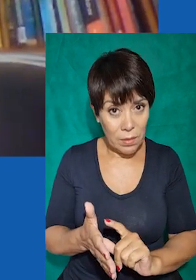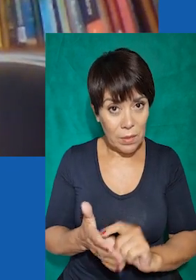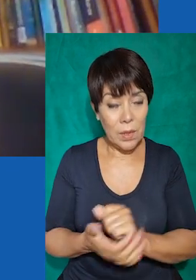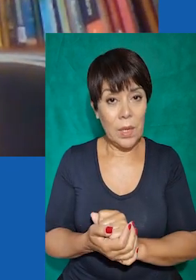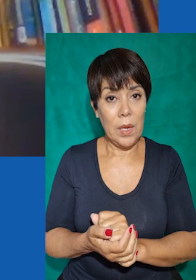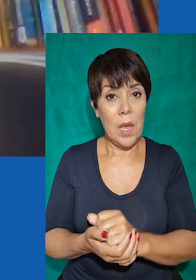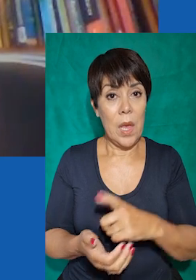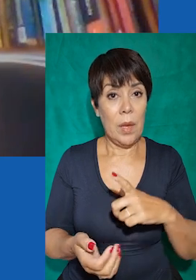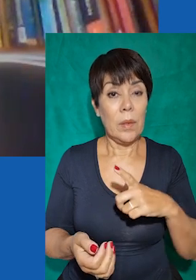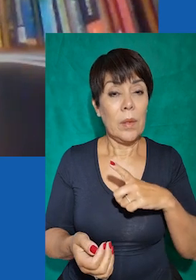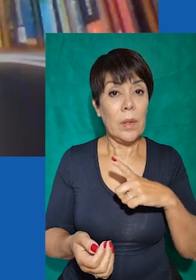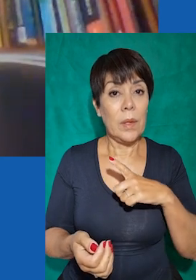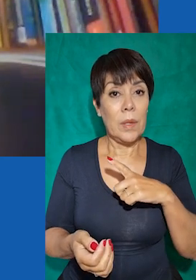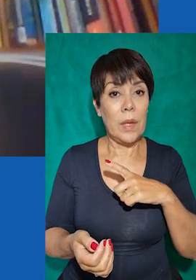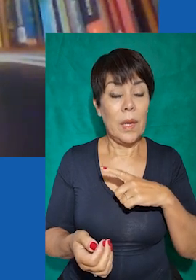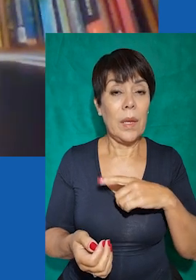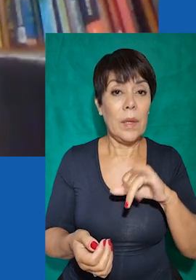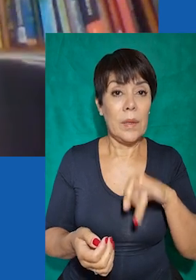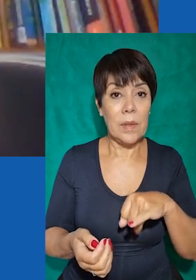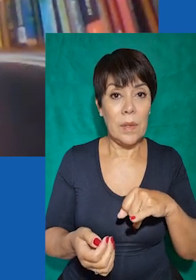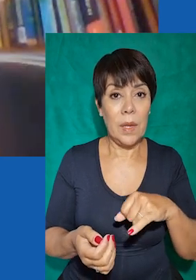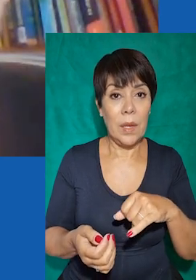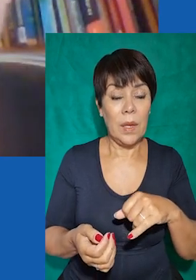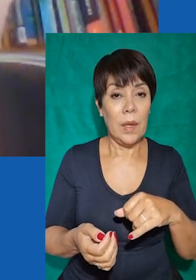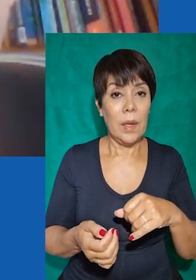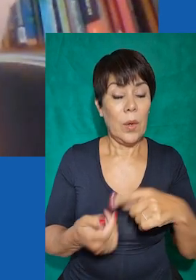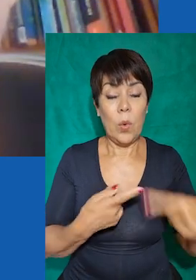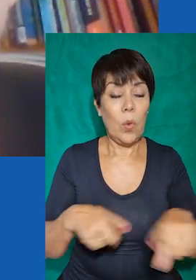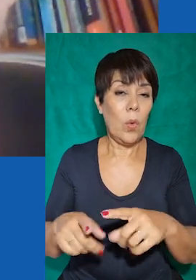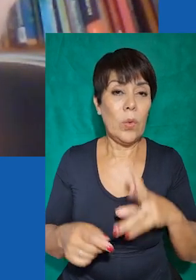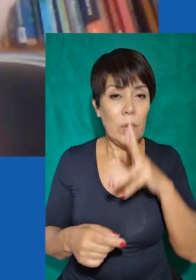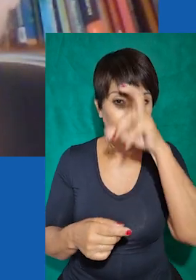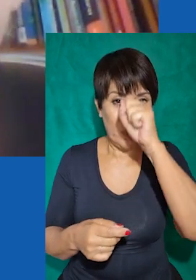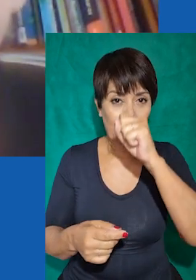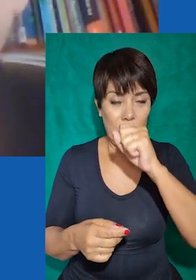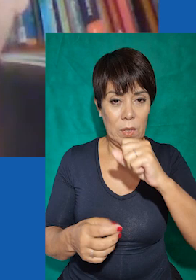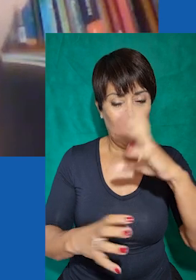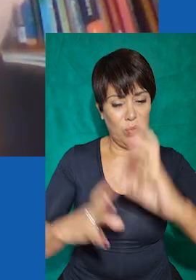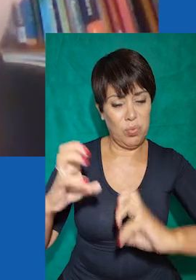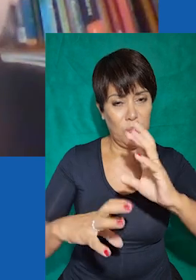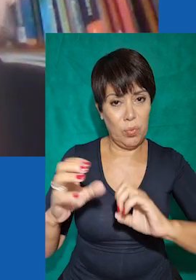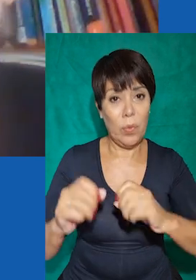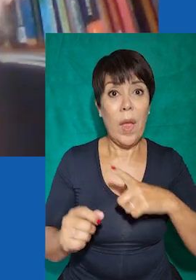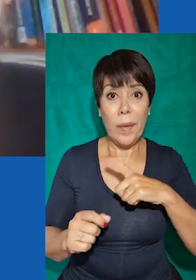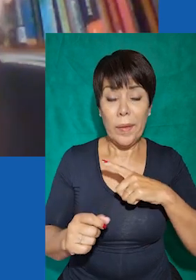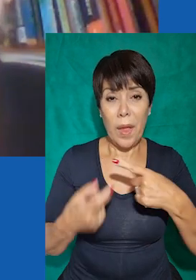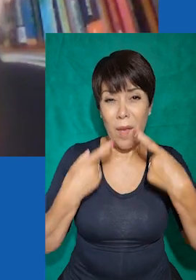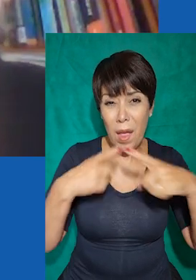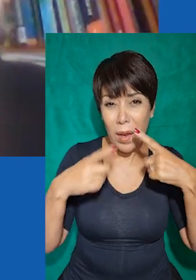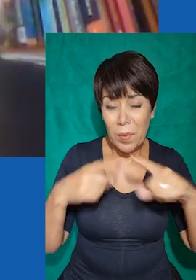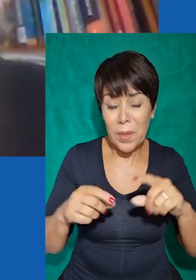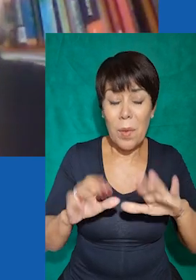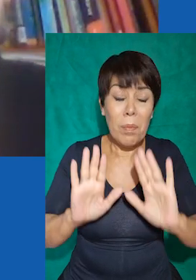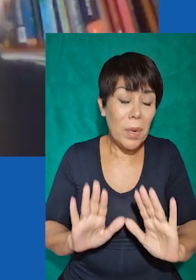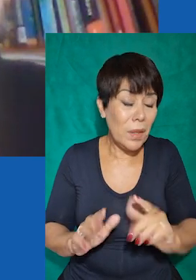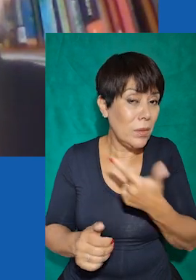nada, haveria o recurso à força física, que era impossível na época. Houve muitos protestos, mas não